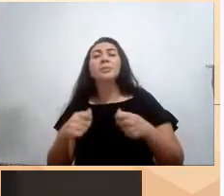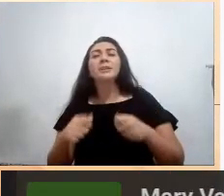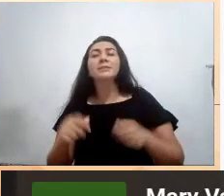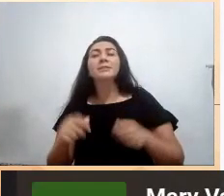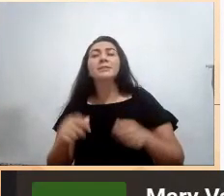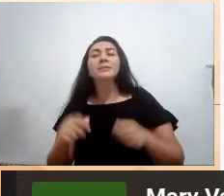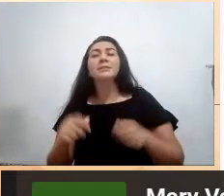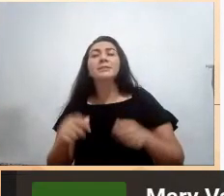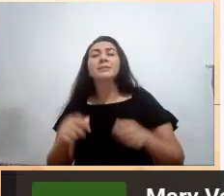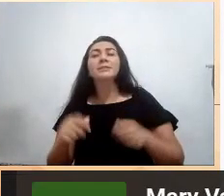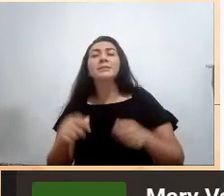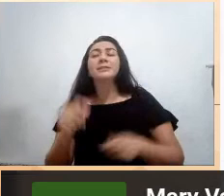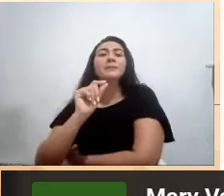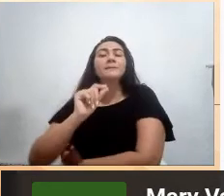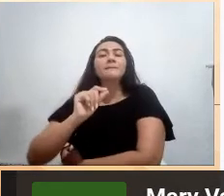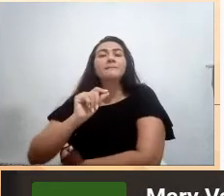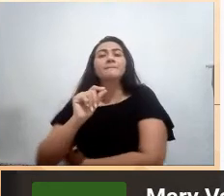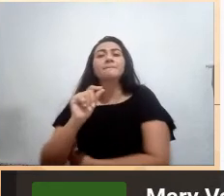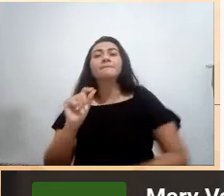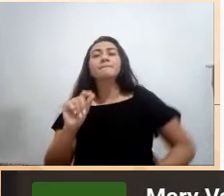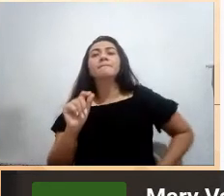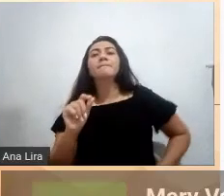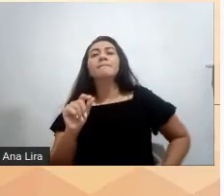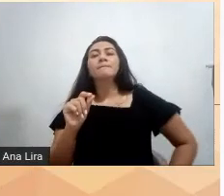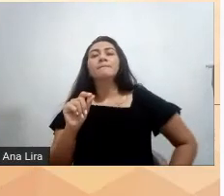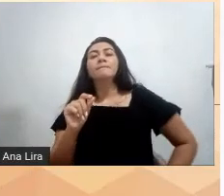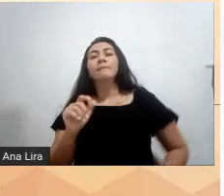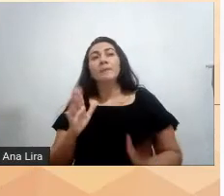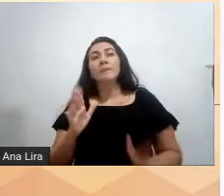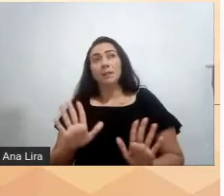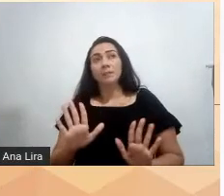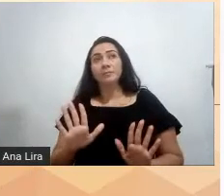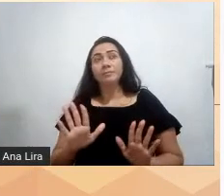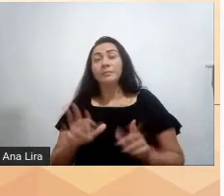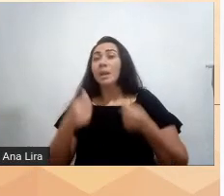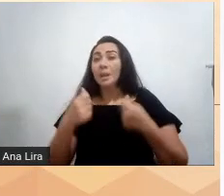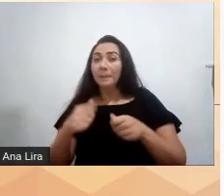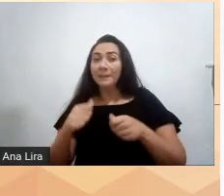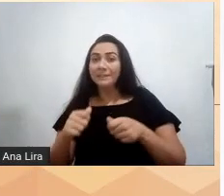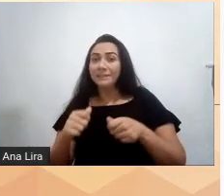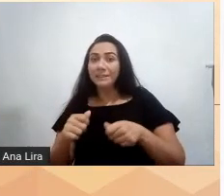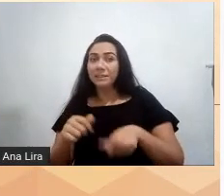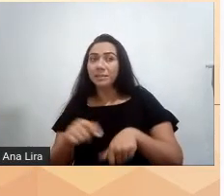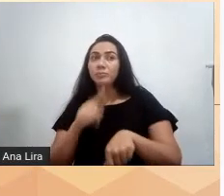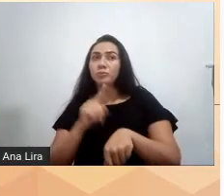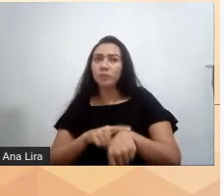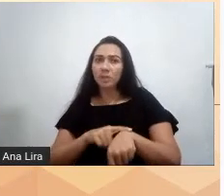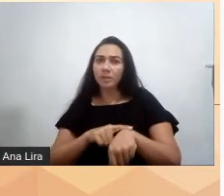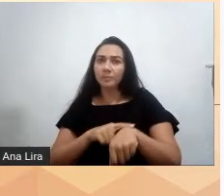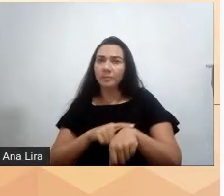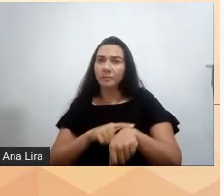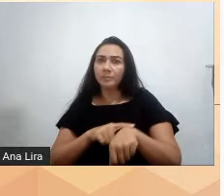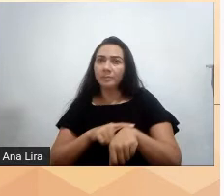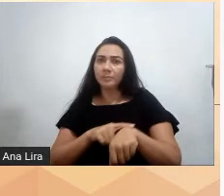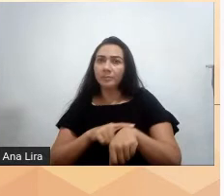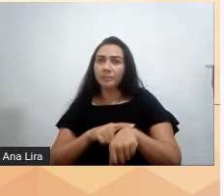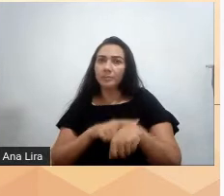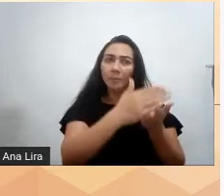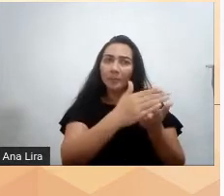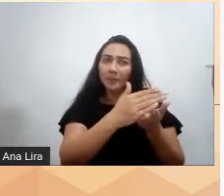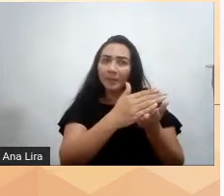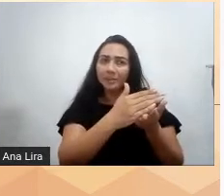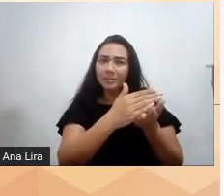projeto, ele precisa ser temporário, ou seja, ele tem um começo, um meio e um fim. Então,